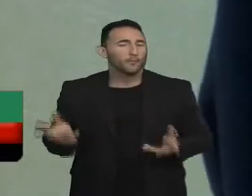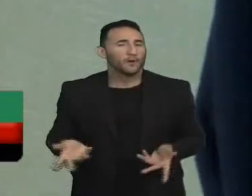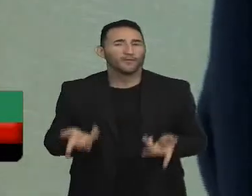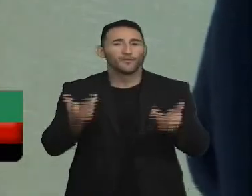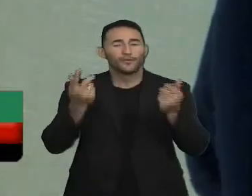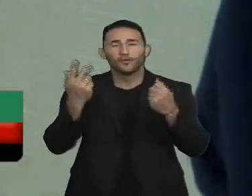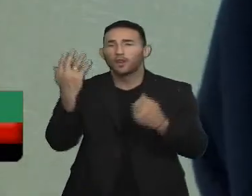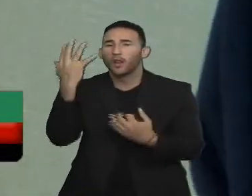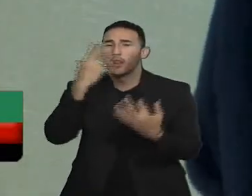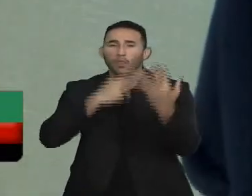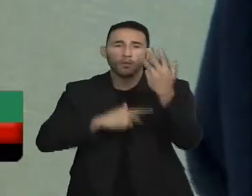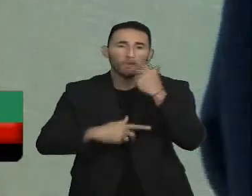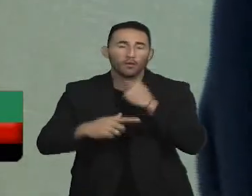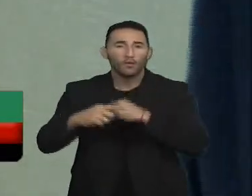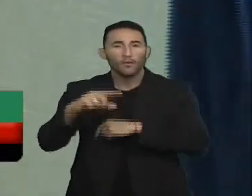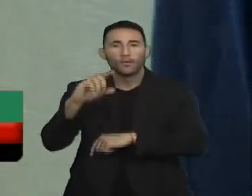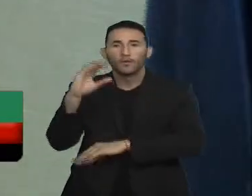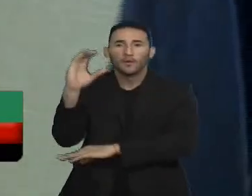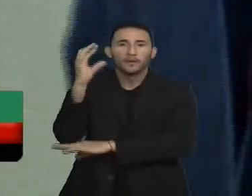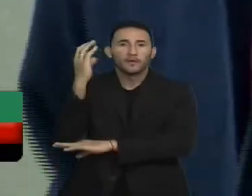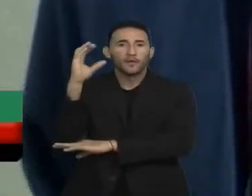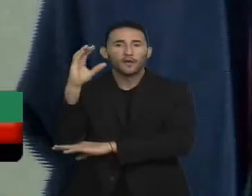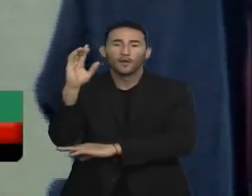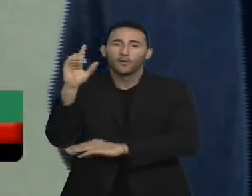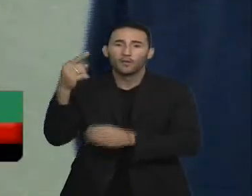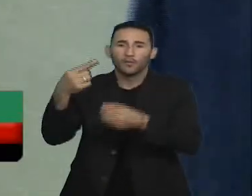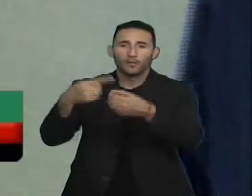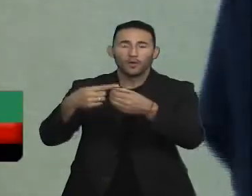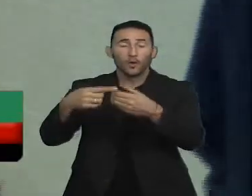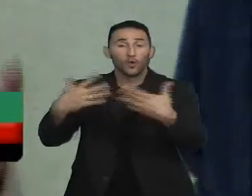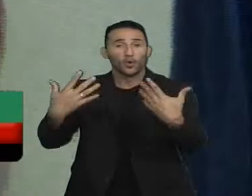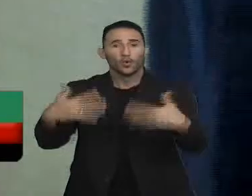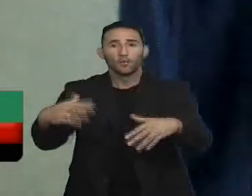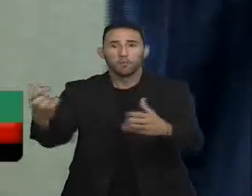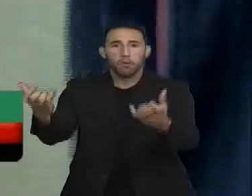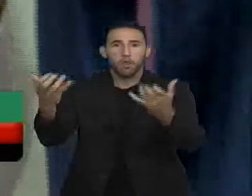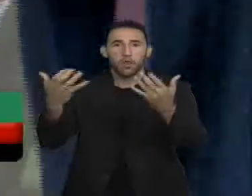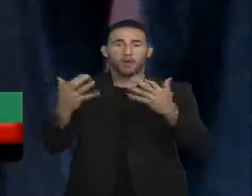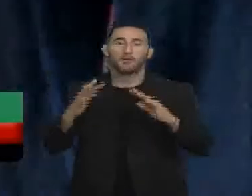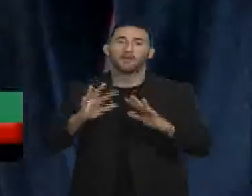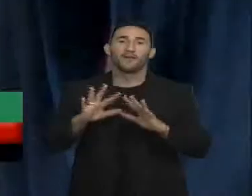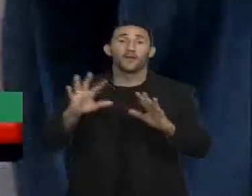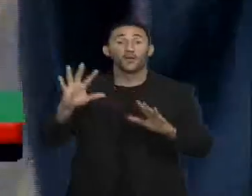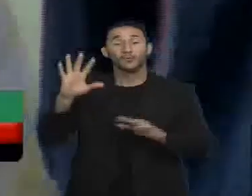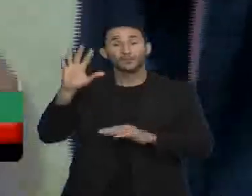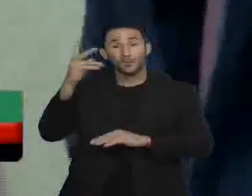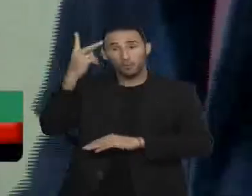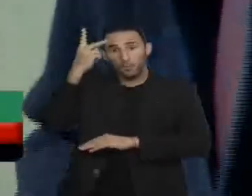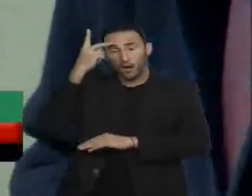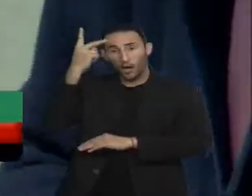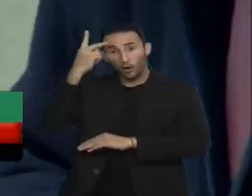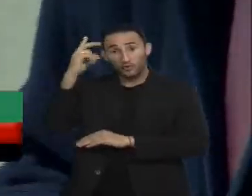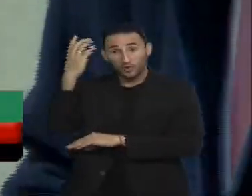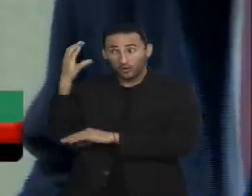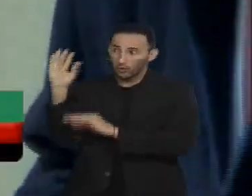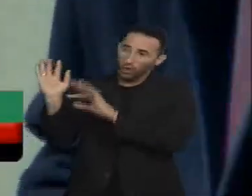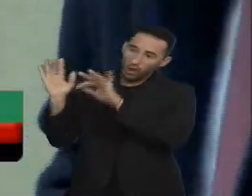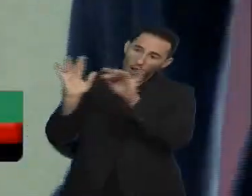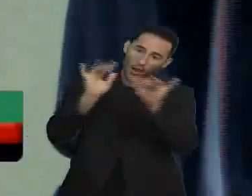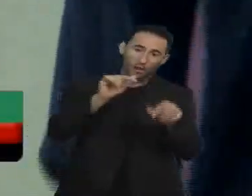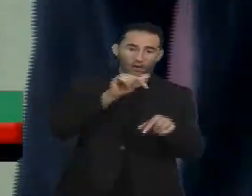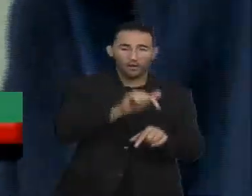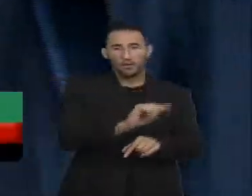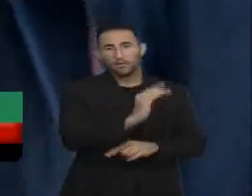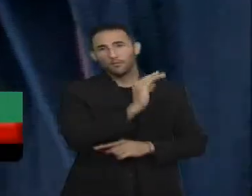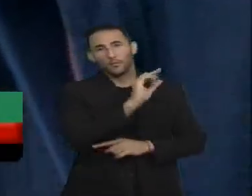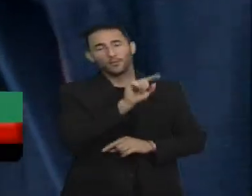lindo. O Cedro inteiro, quase todo, né? Mas o Cedro de São Paulo que estava aqui. Então, só um